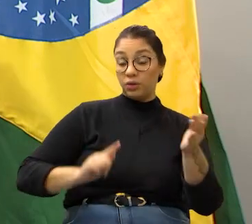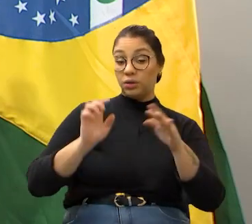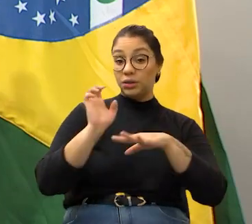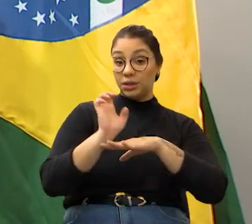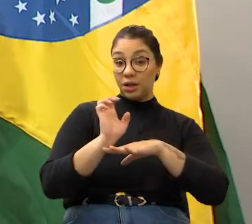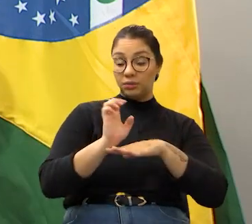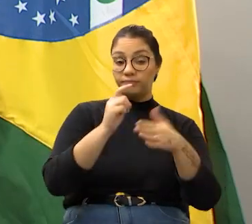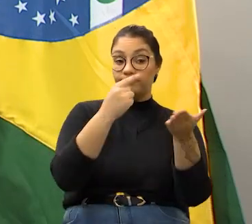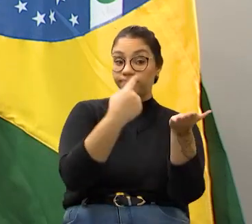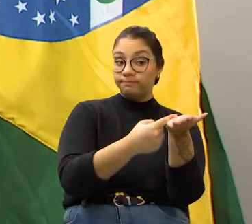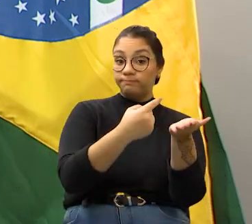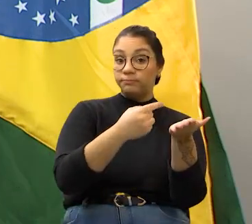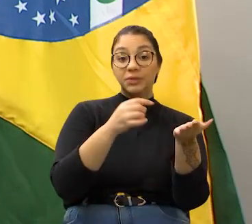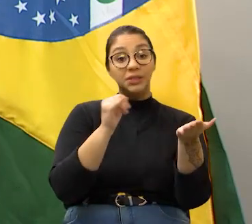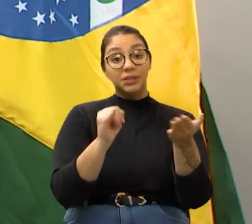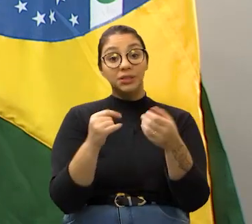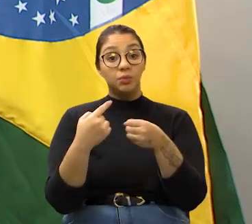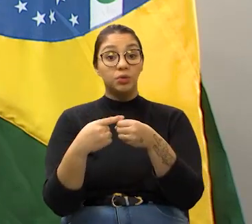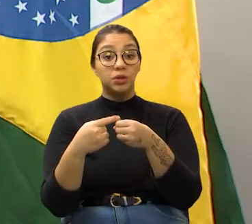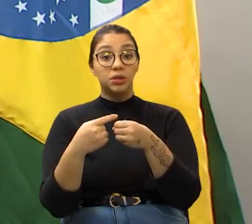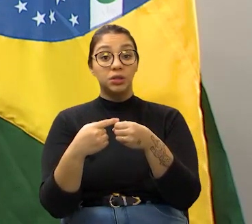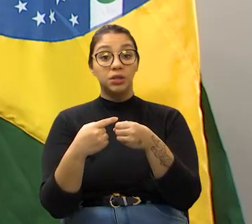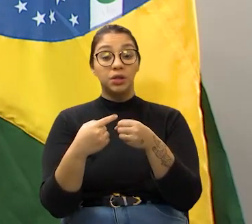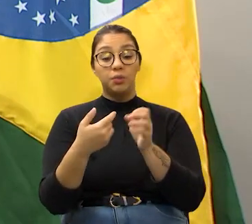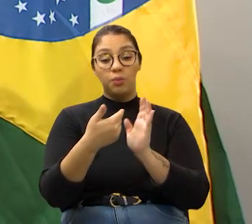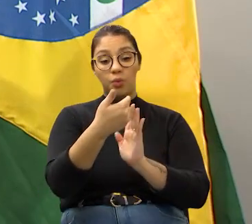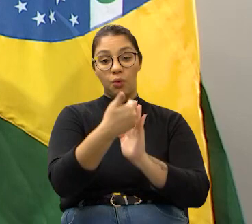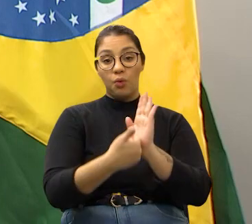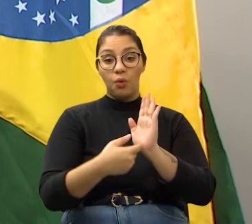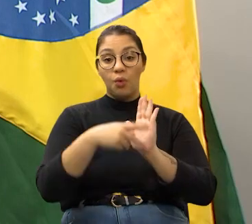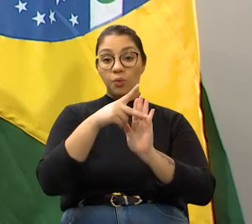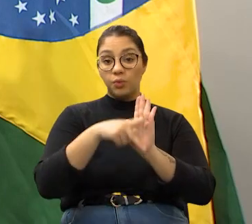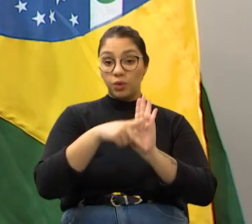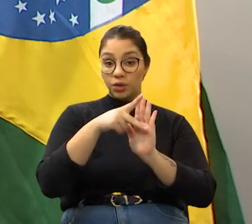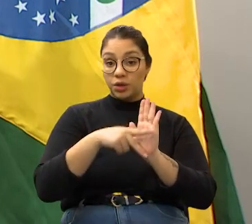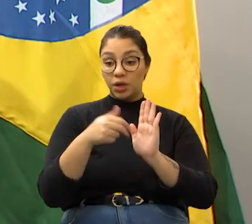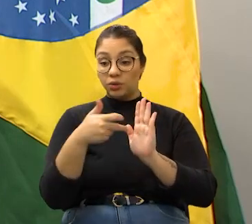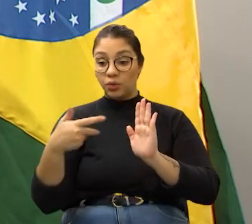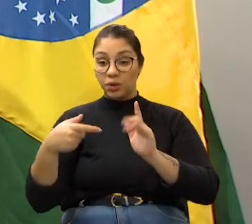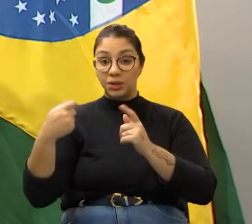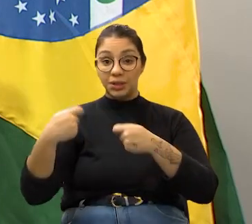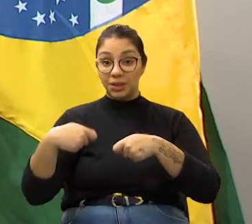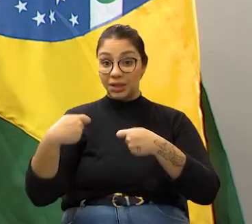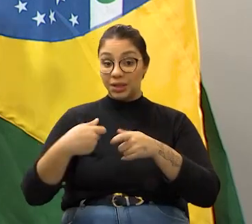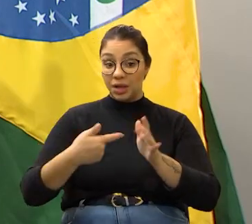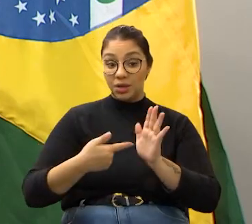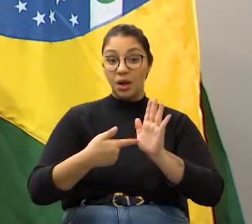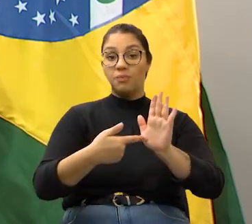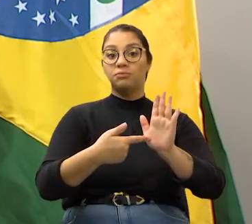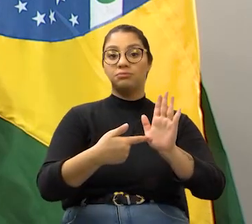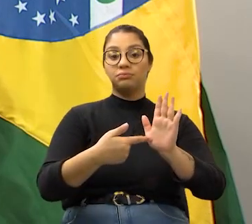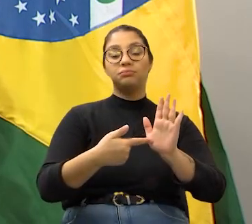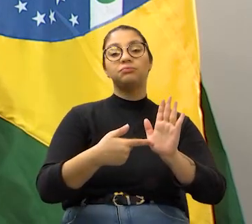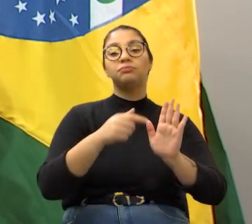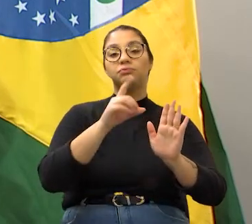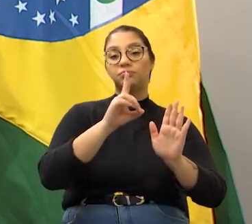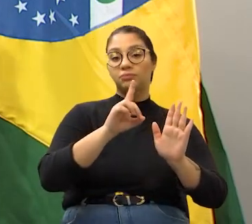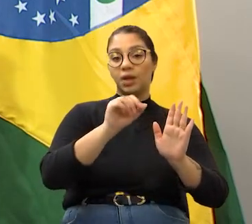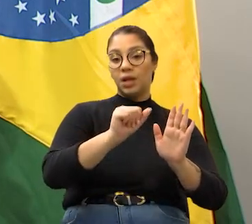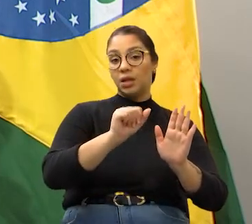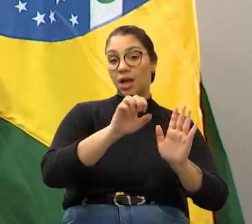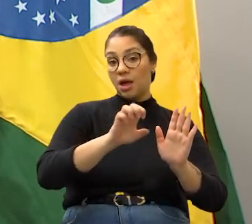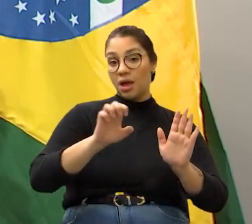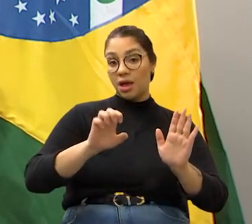estado, de, se os municípios apresentarem os seus projetos, as suas necessidades, seus diagnósticos, o